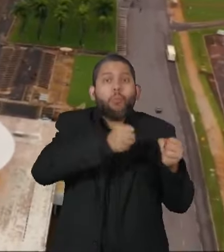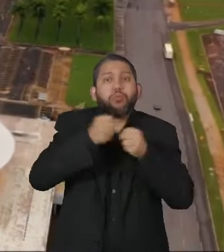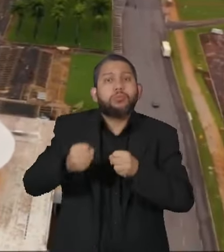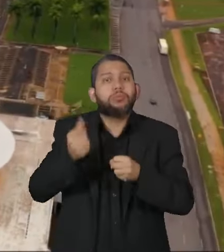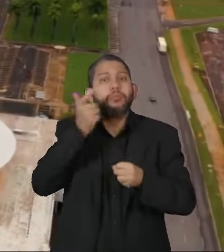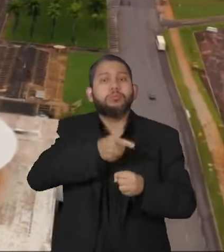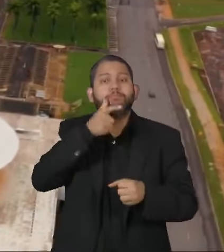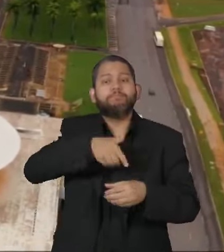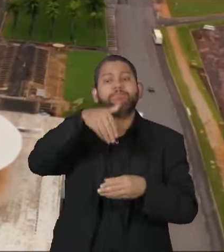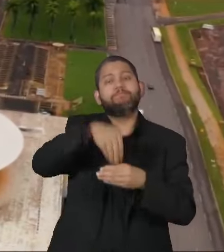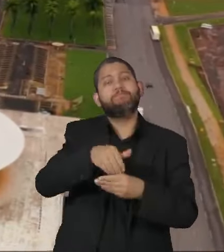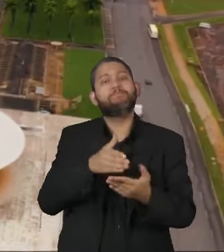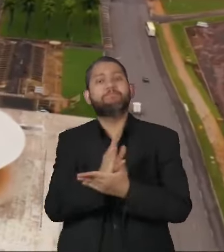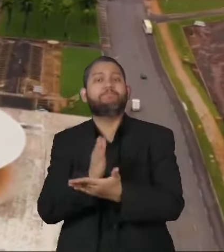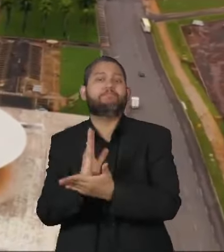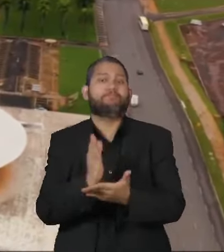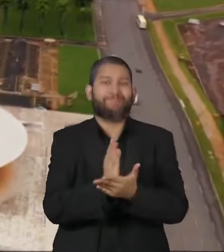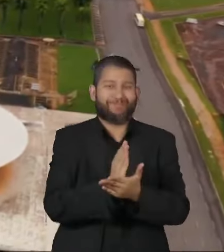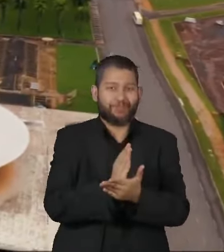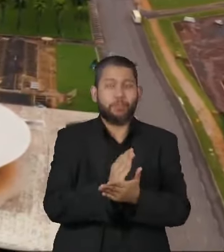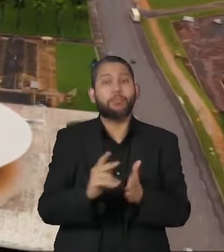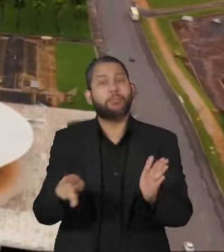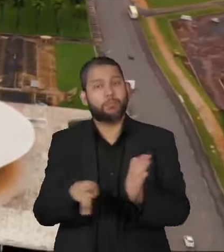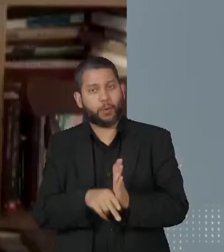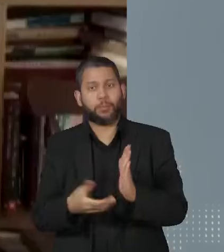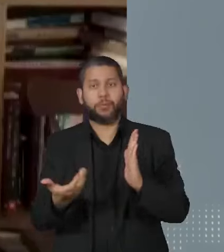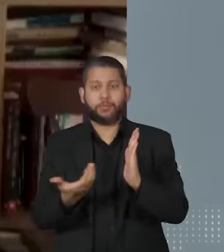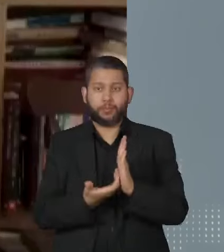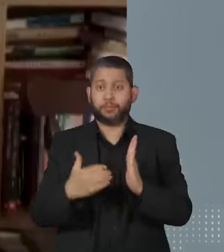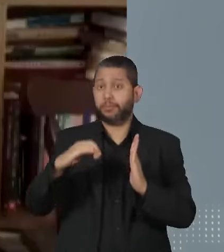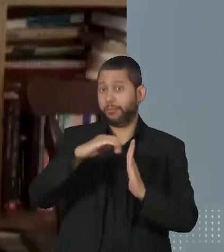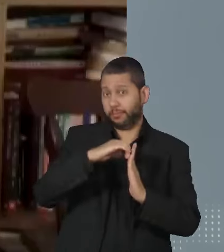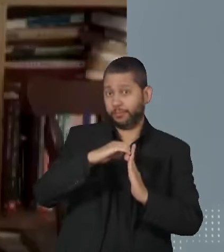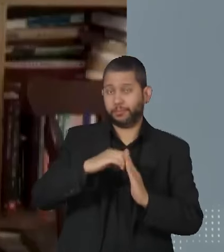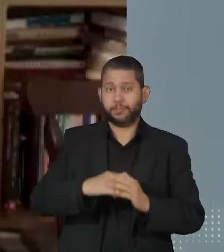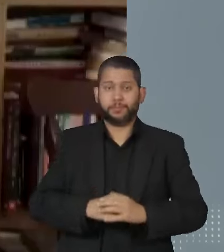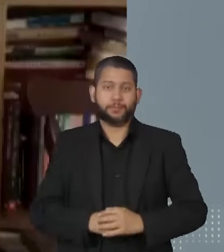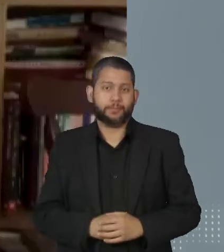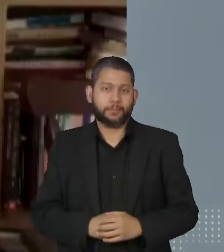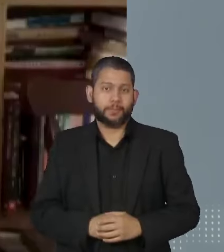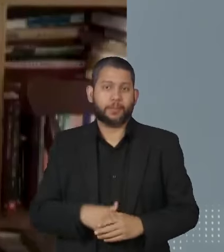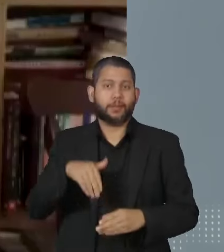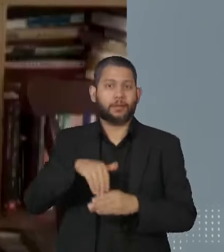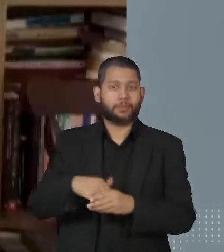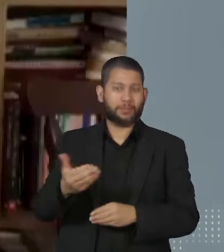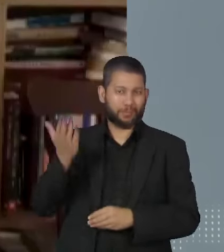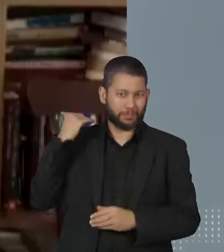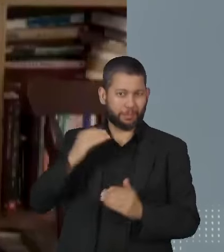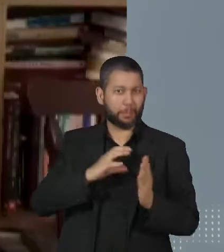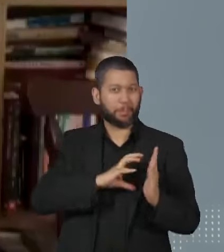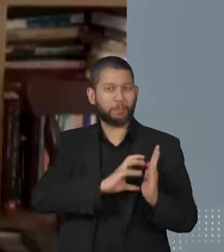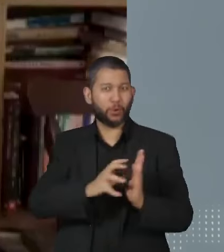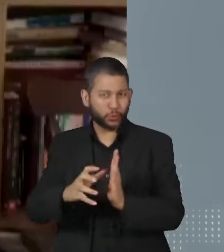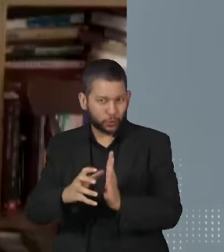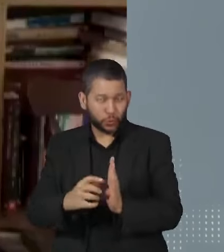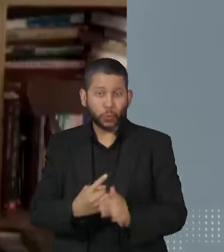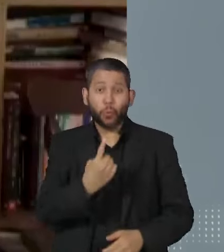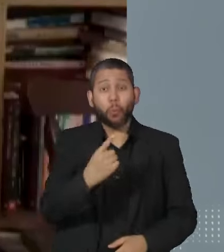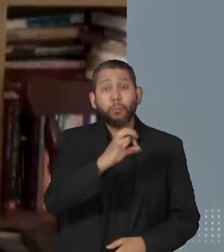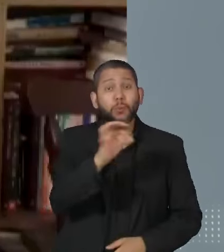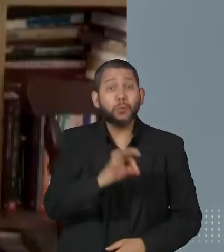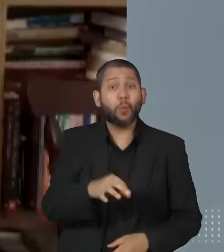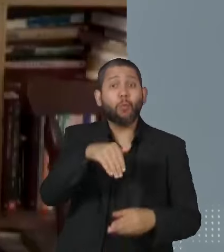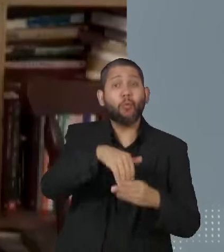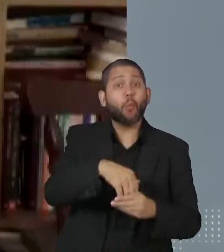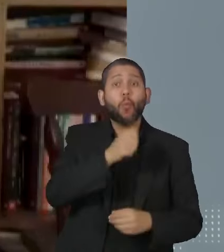legislativos principalmente na Câmara Federal e no senado desde a última eleição os partidos que não alcançassem 1% de votos